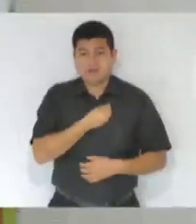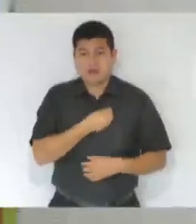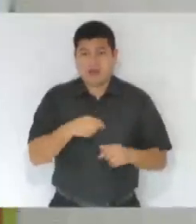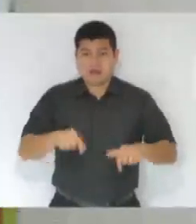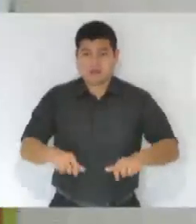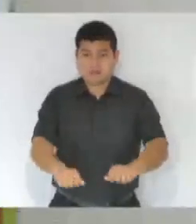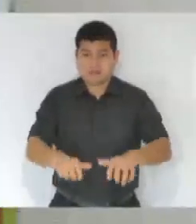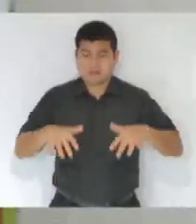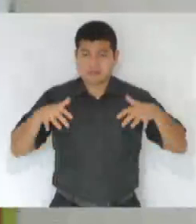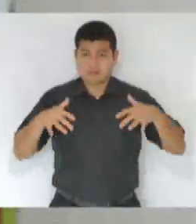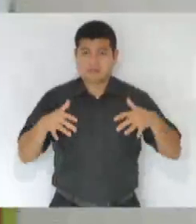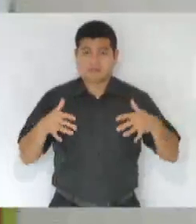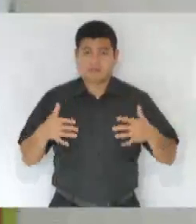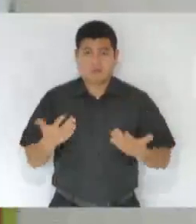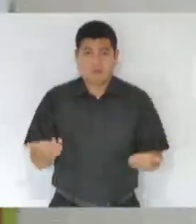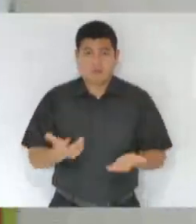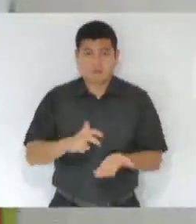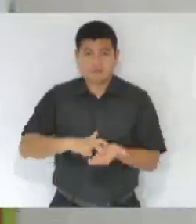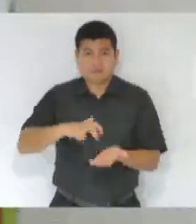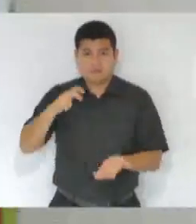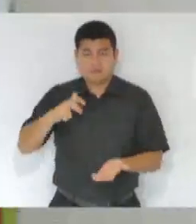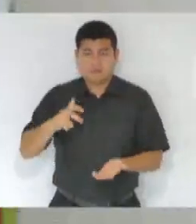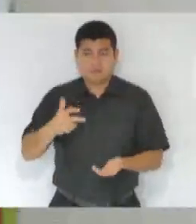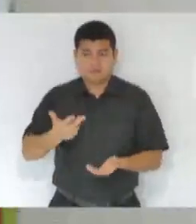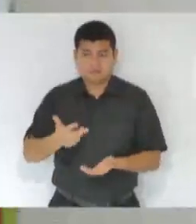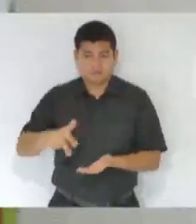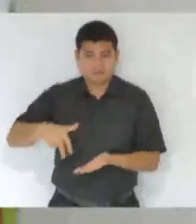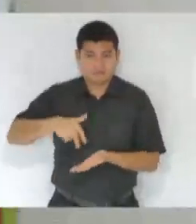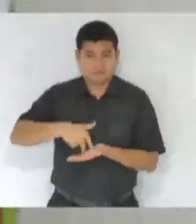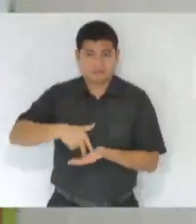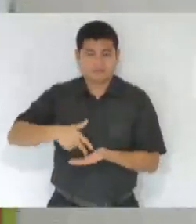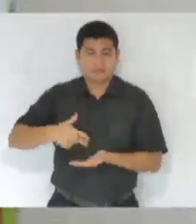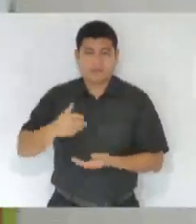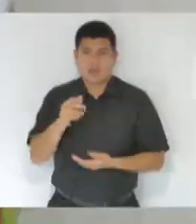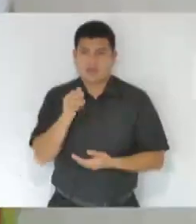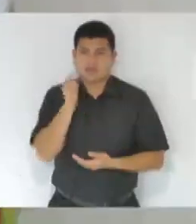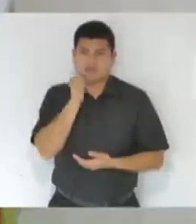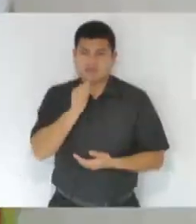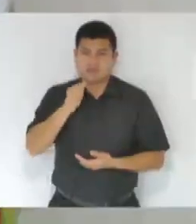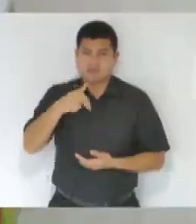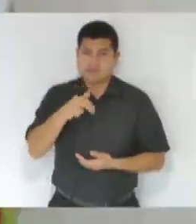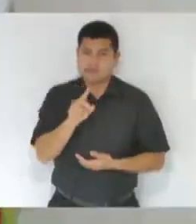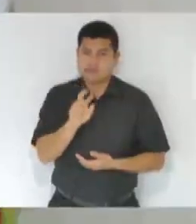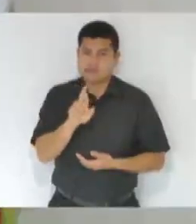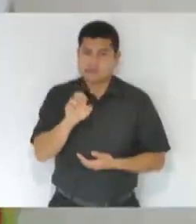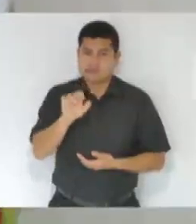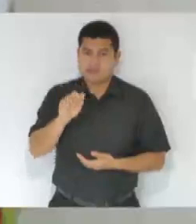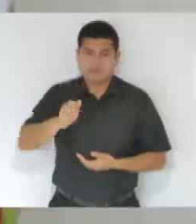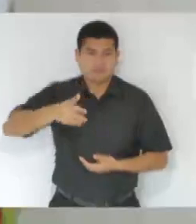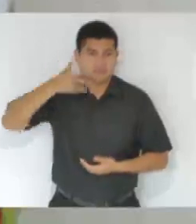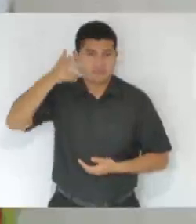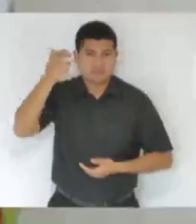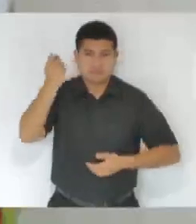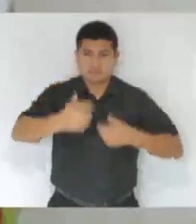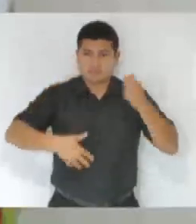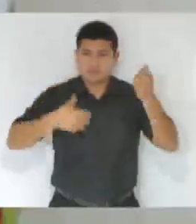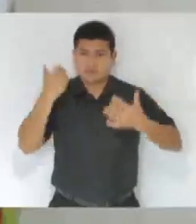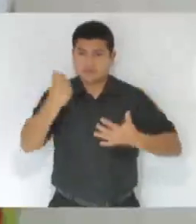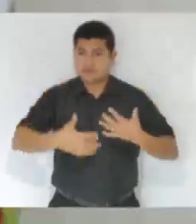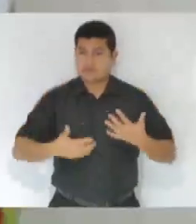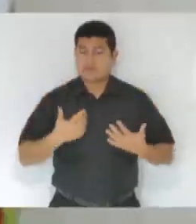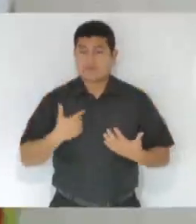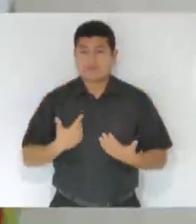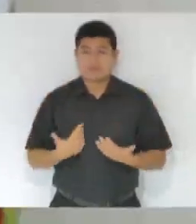no dia de hoje, pela fala consistente em que a Andréia fez. Vejam,